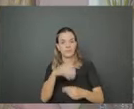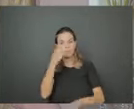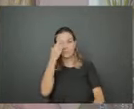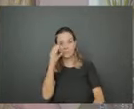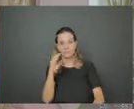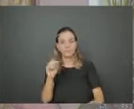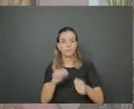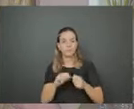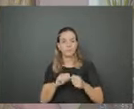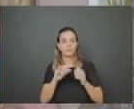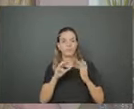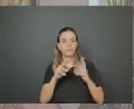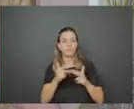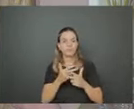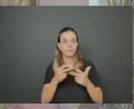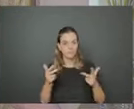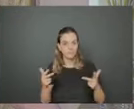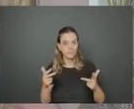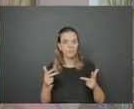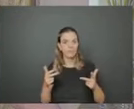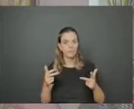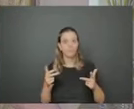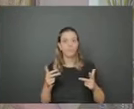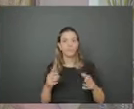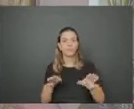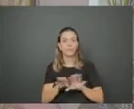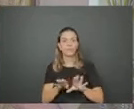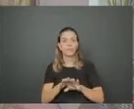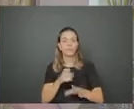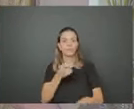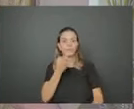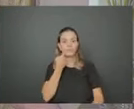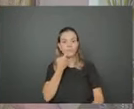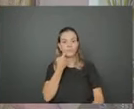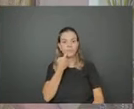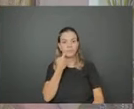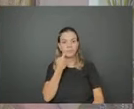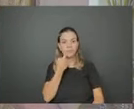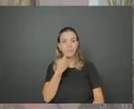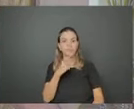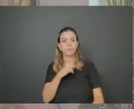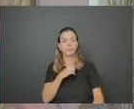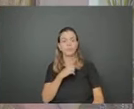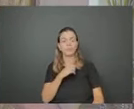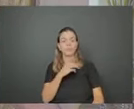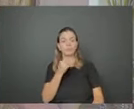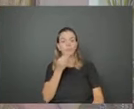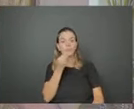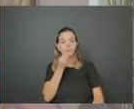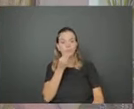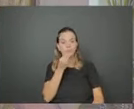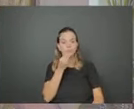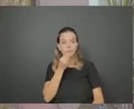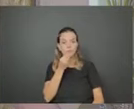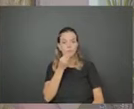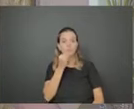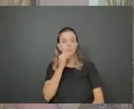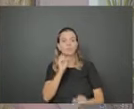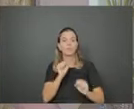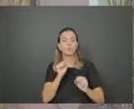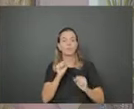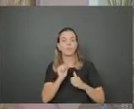autuações possíveis. Inclusive, na sexta-feira agora, tive a oportunidade de acompanhar uma operação que